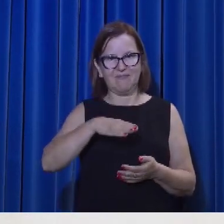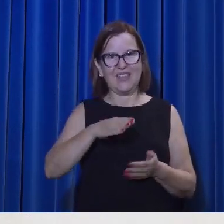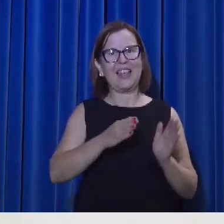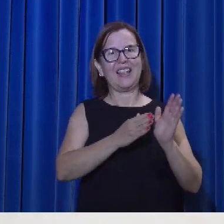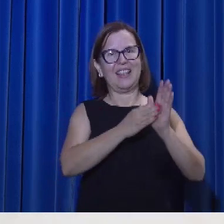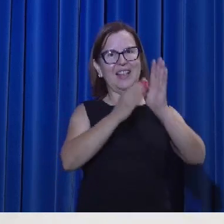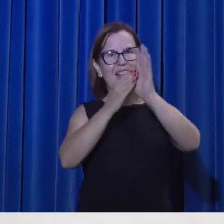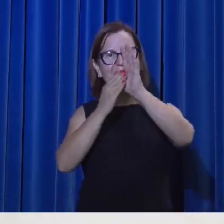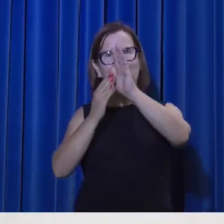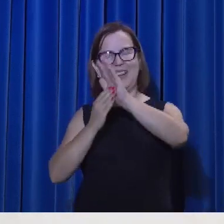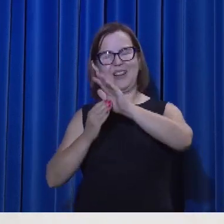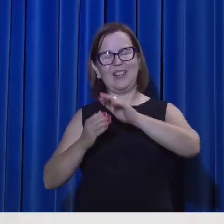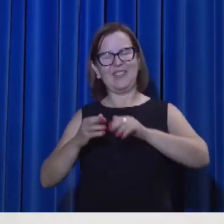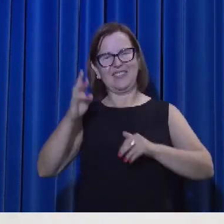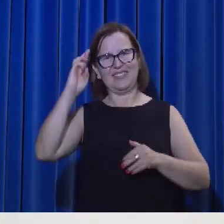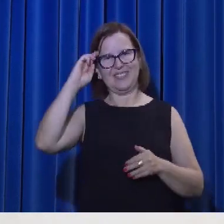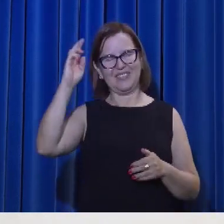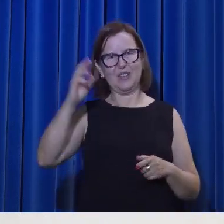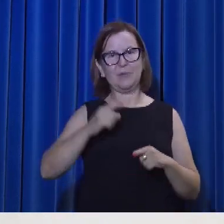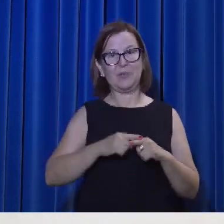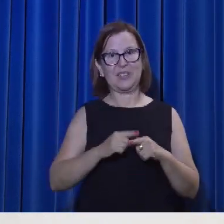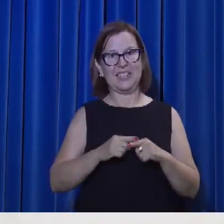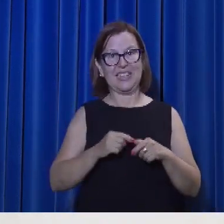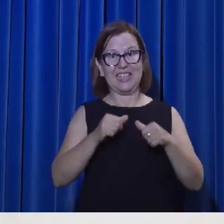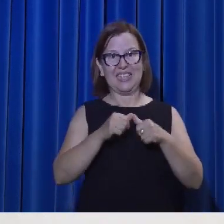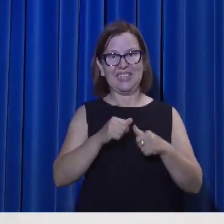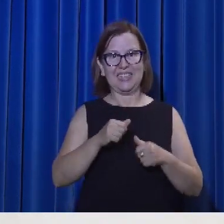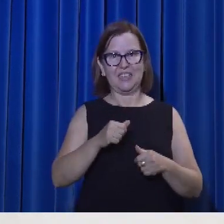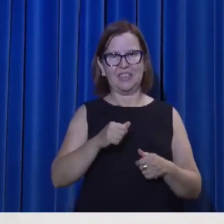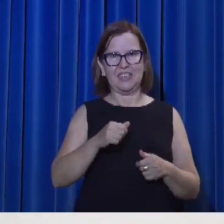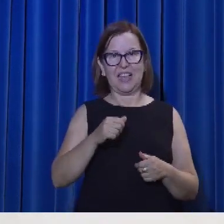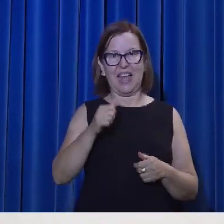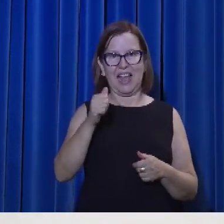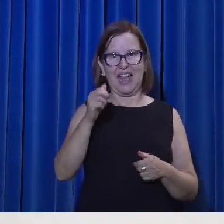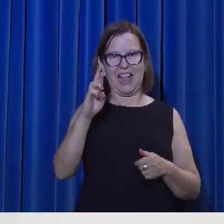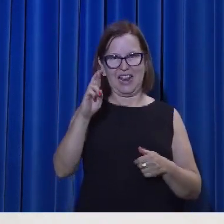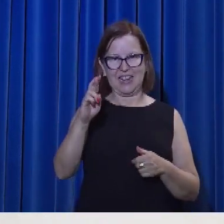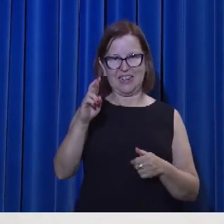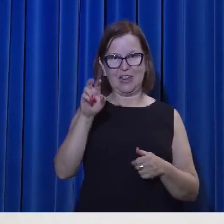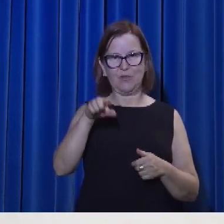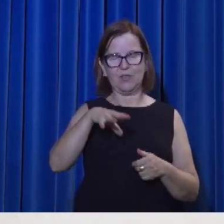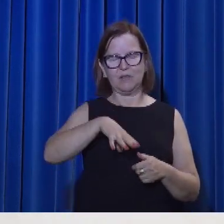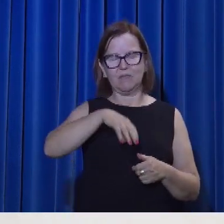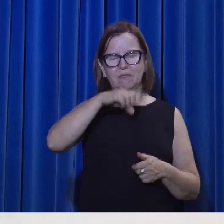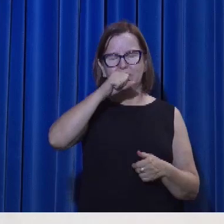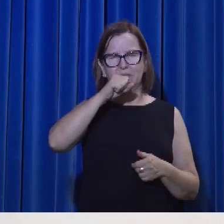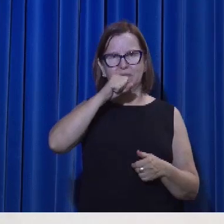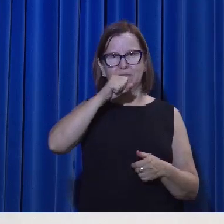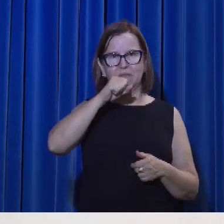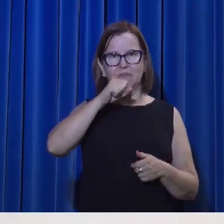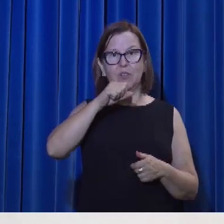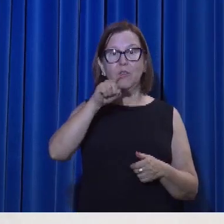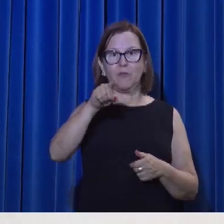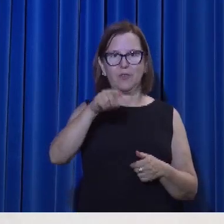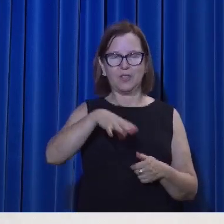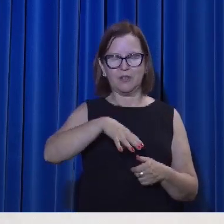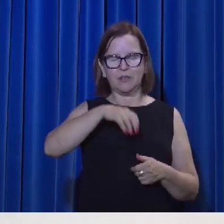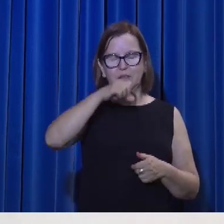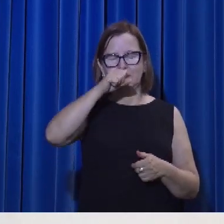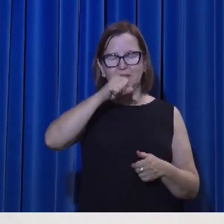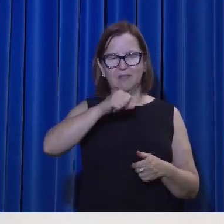Porque a respiração, esse ar que você respirou agora, você respirou porque Ele te deu.